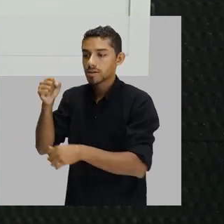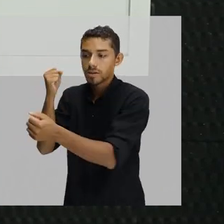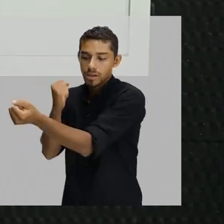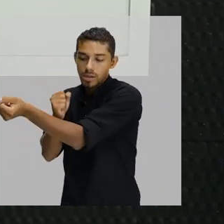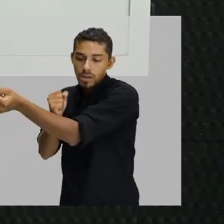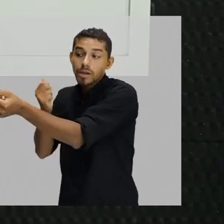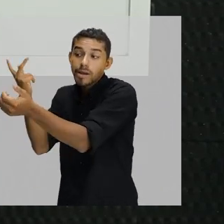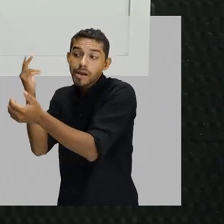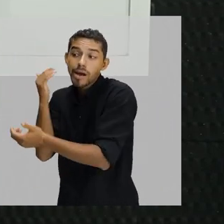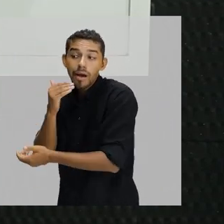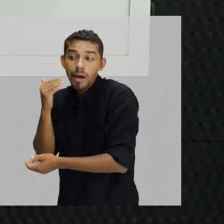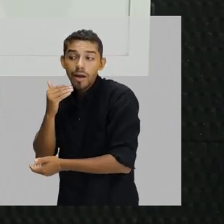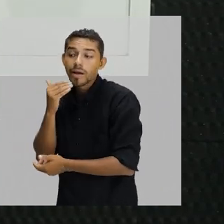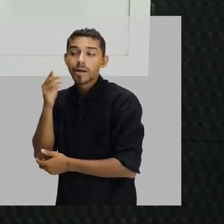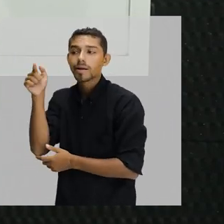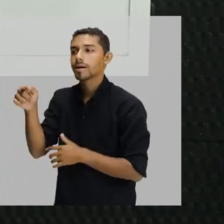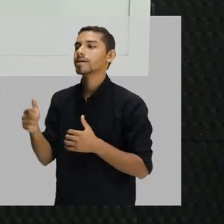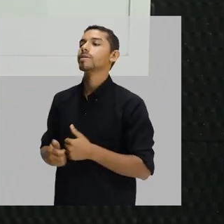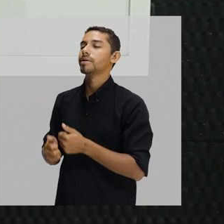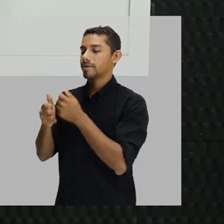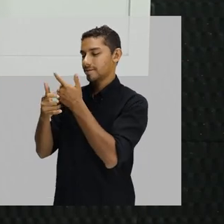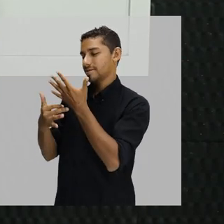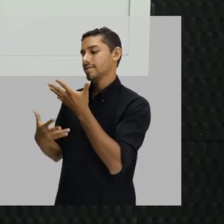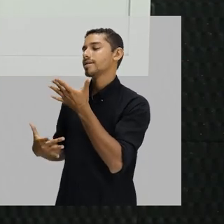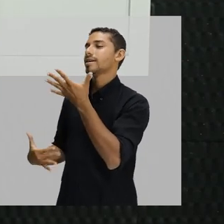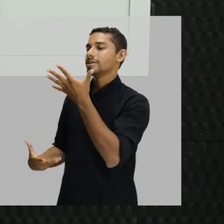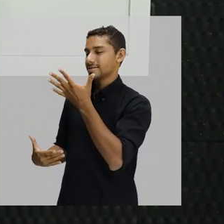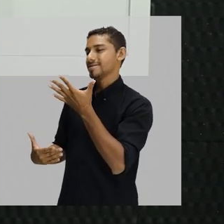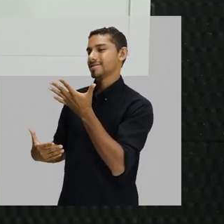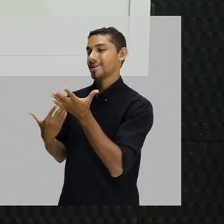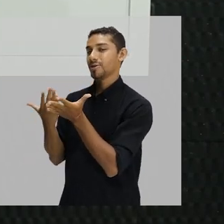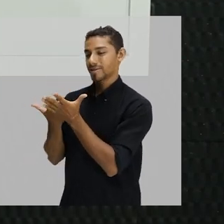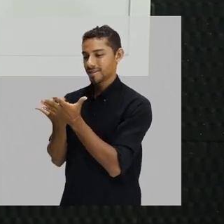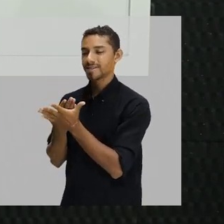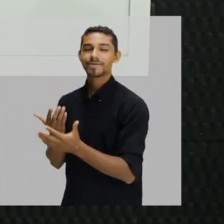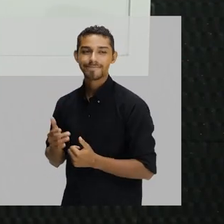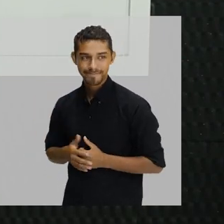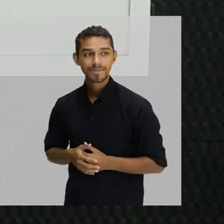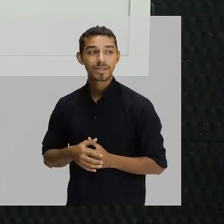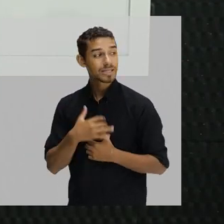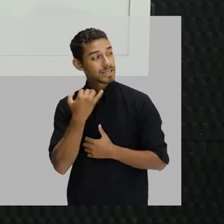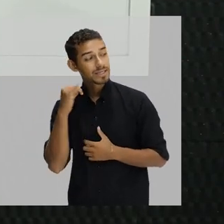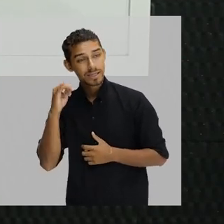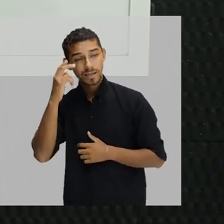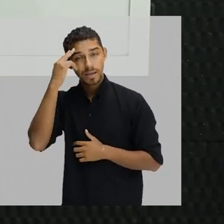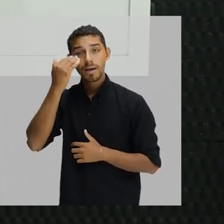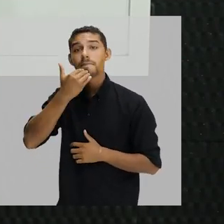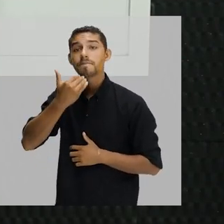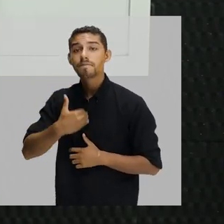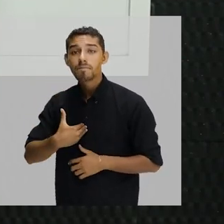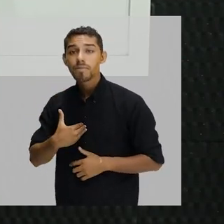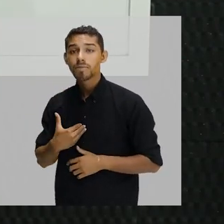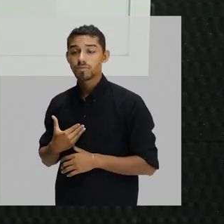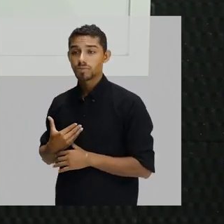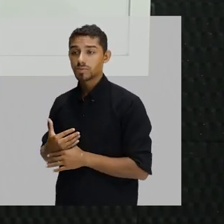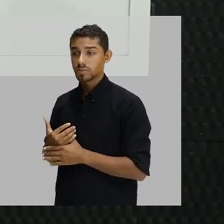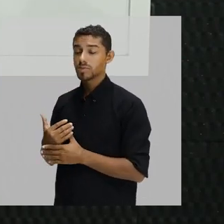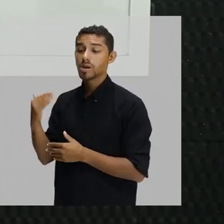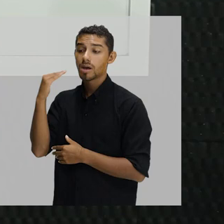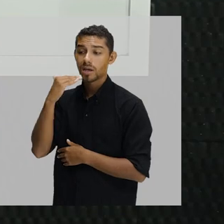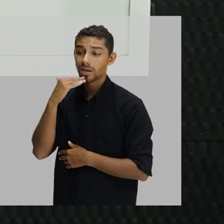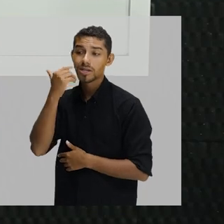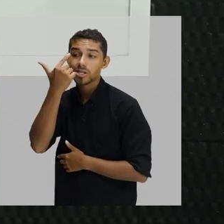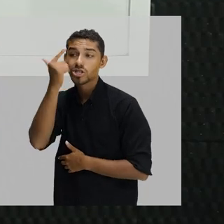defeitos. Aí vai faltar folha. Se duvidar, dá um caderno. E se fosse pedido para fazer o defeito dos